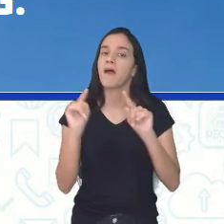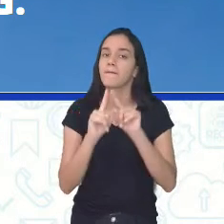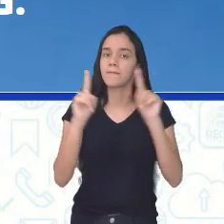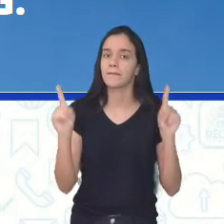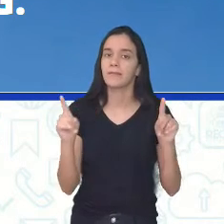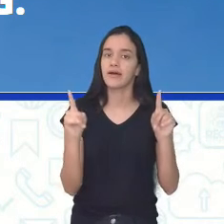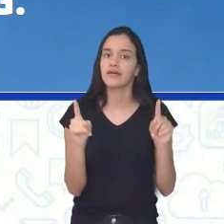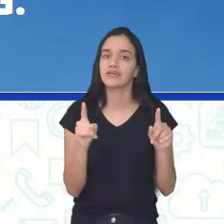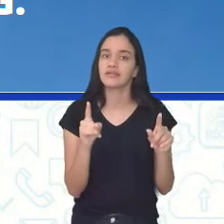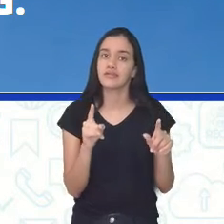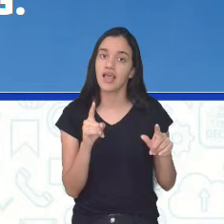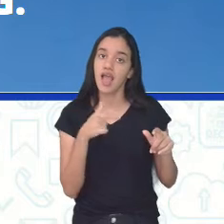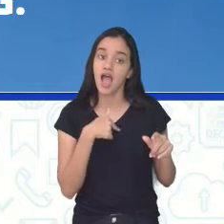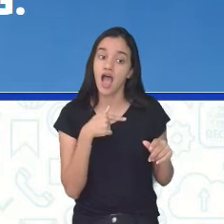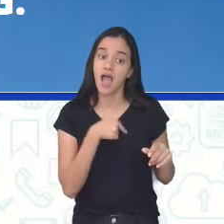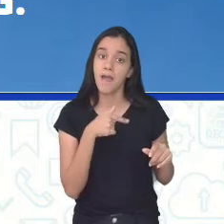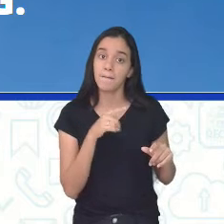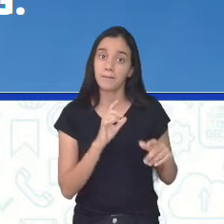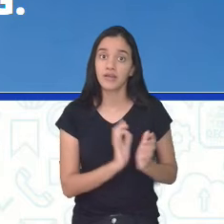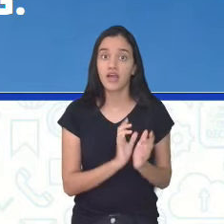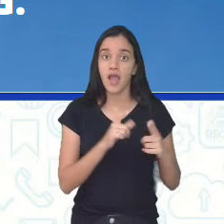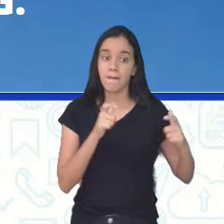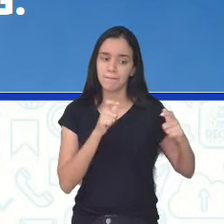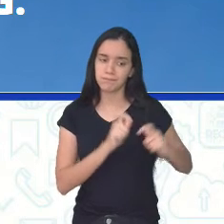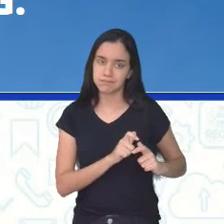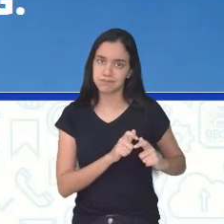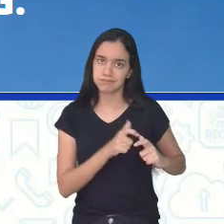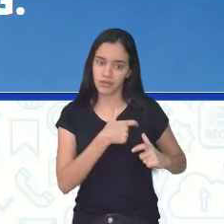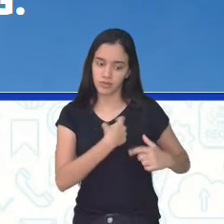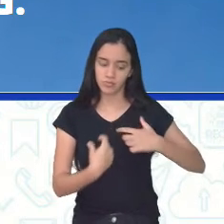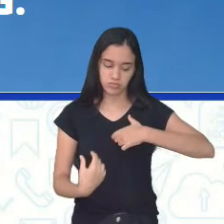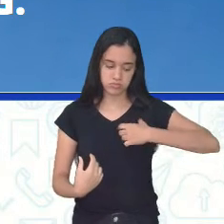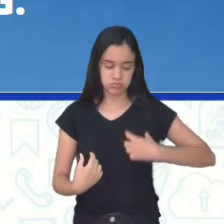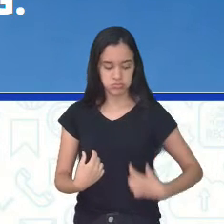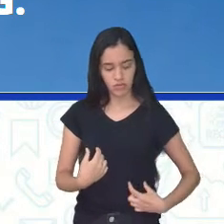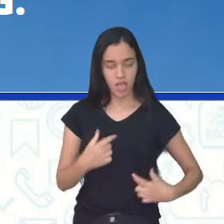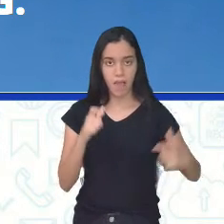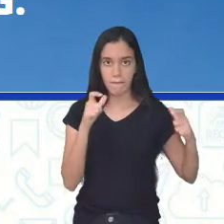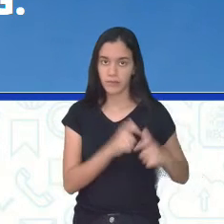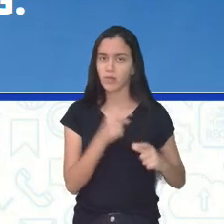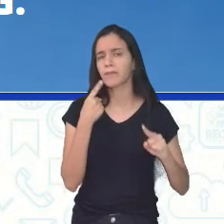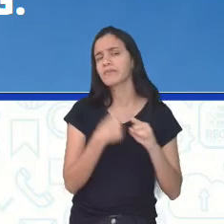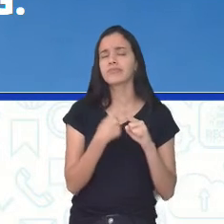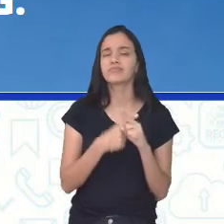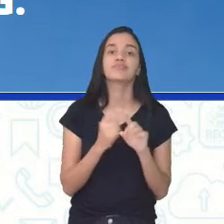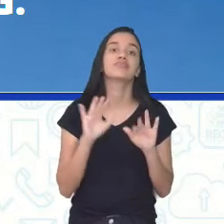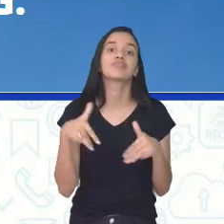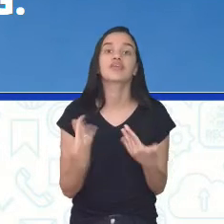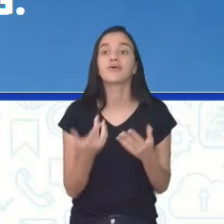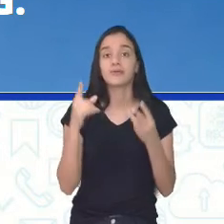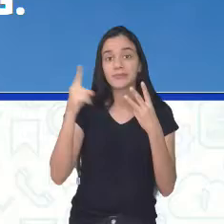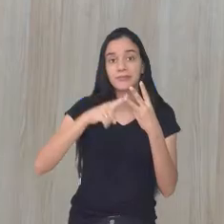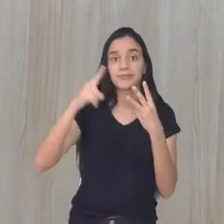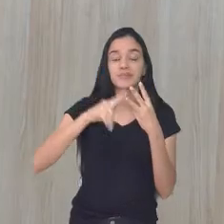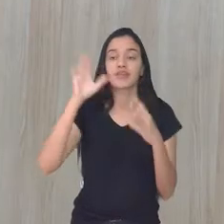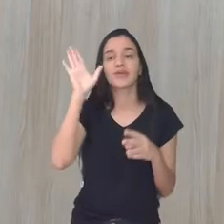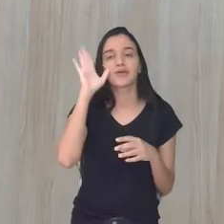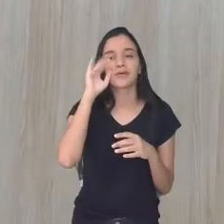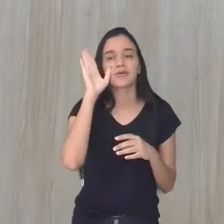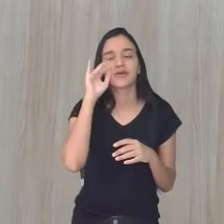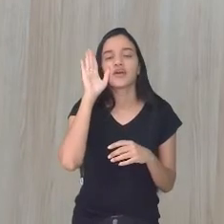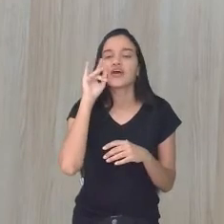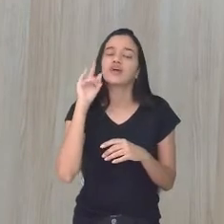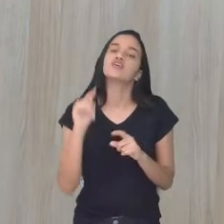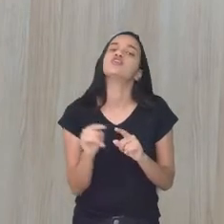ele é menor por um porquê. E esse porquê eu acredito que você vai investigar. O outro é uma curiosidade sobre